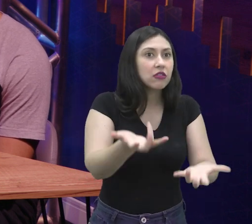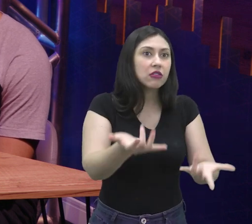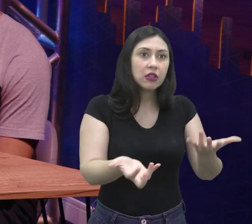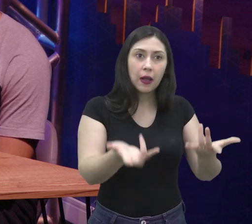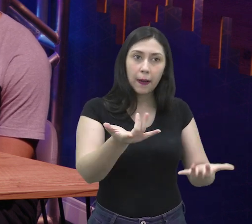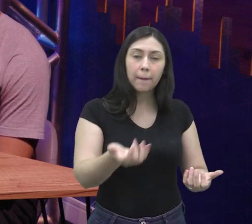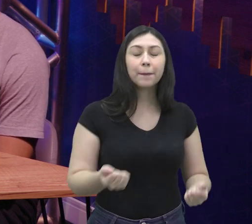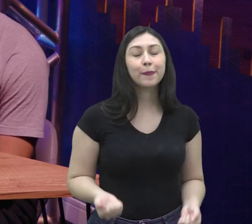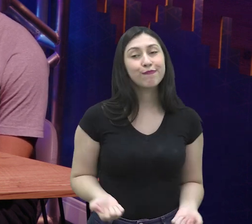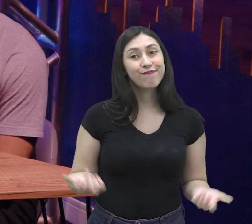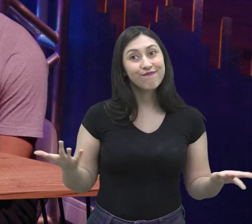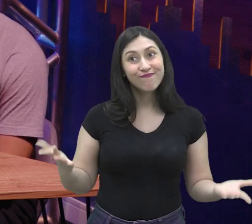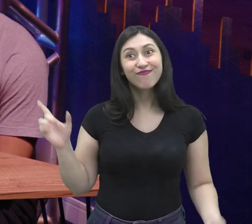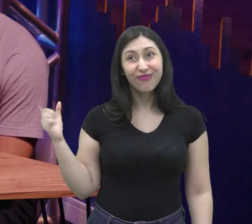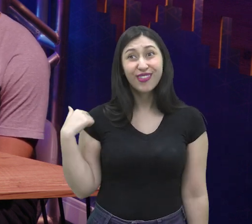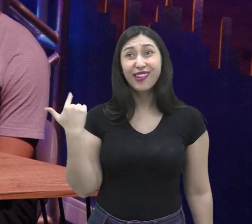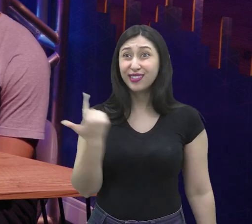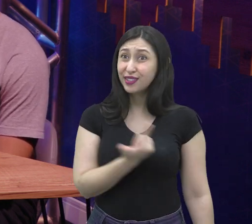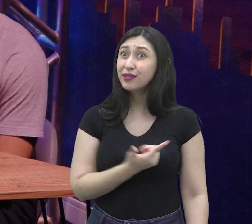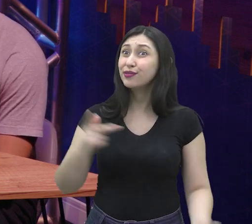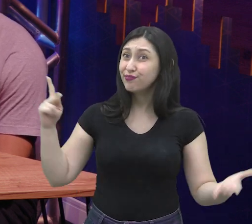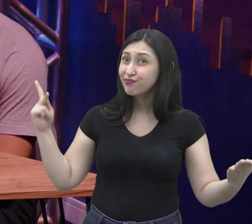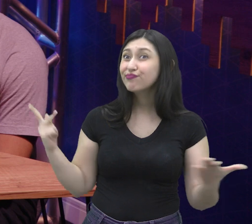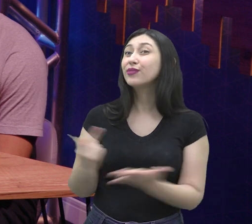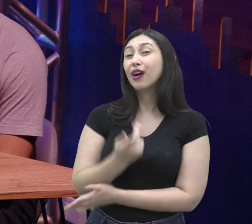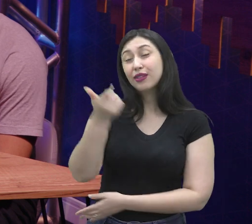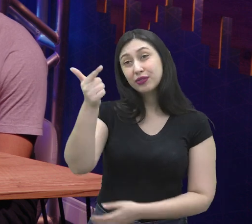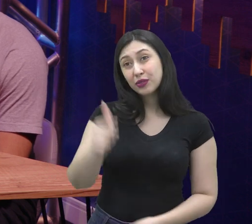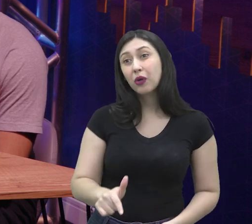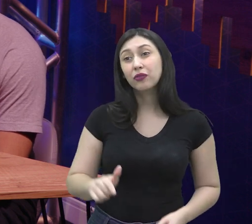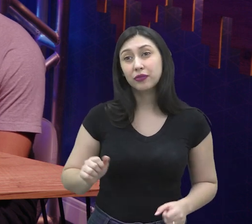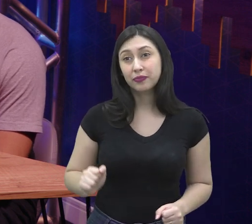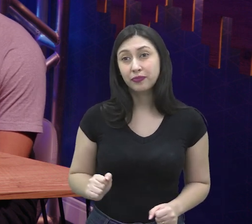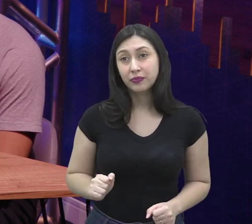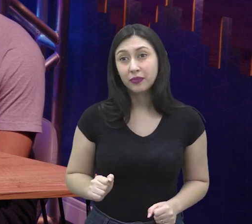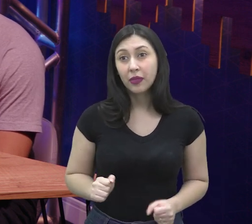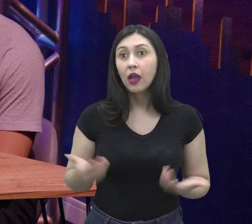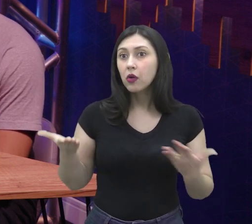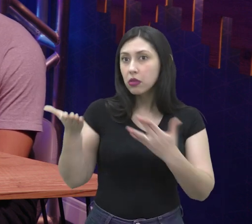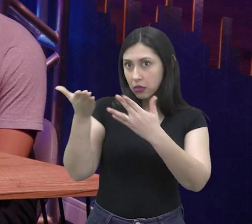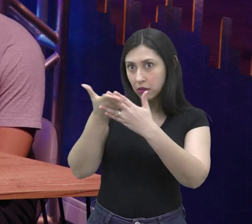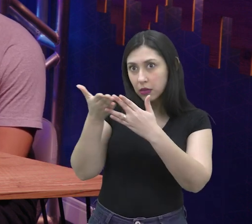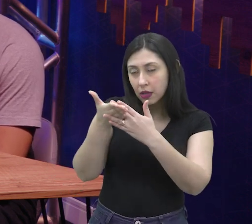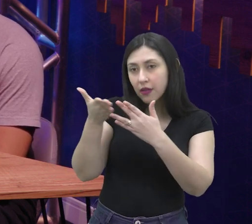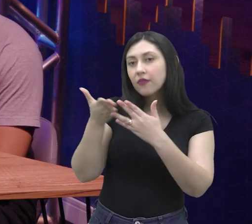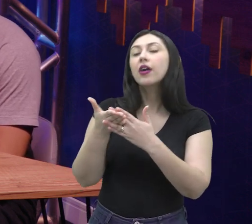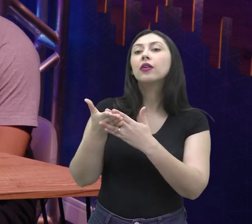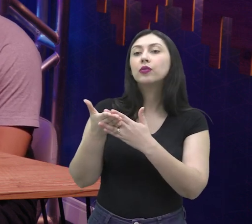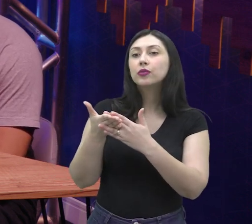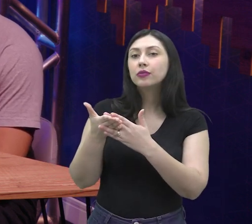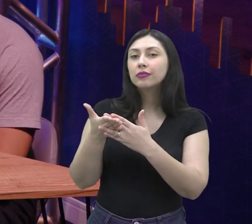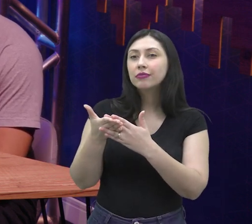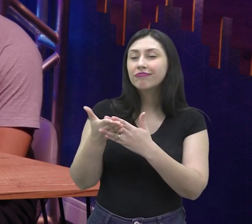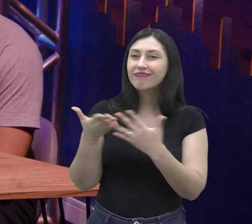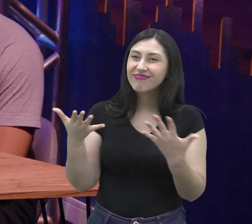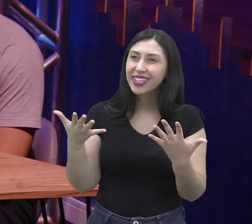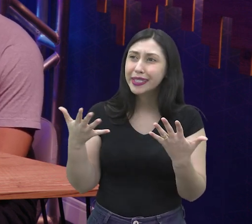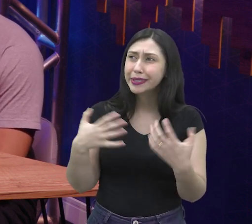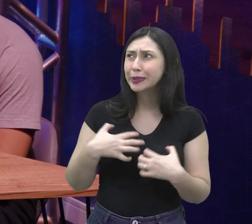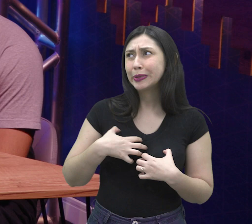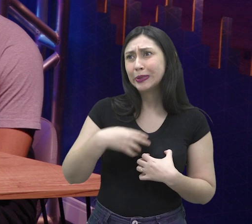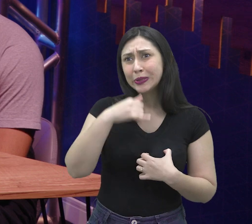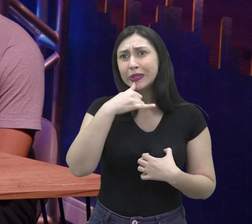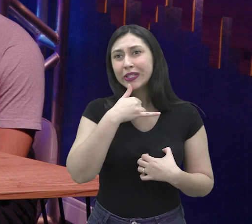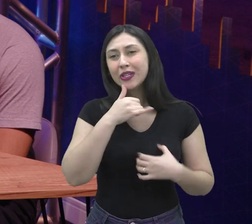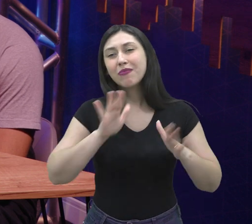pessoas. É a gente pisando na bola mais uma vez. Galera, vamos para um intervalo nesse climinha